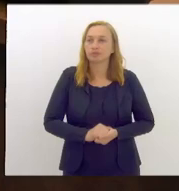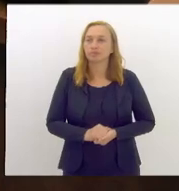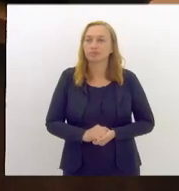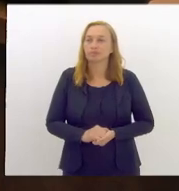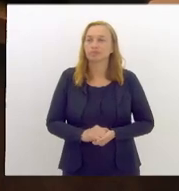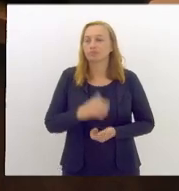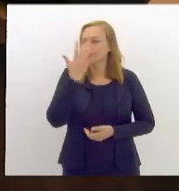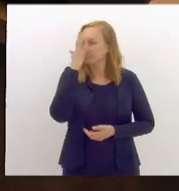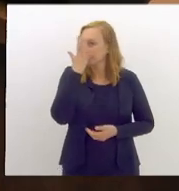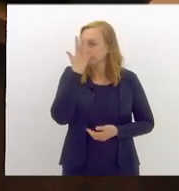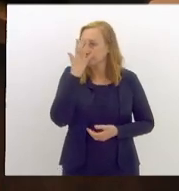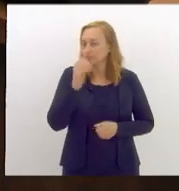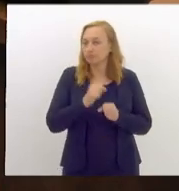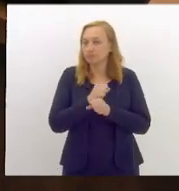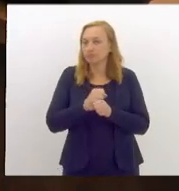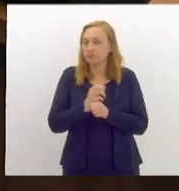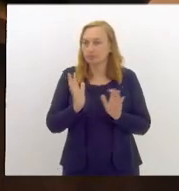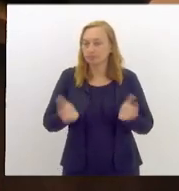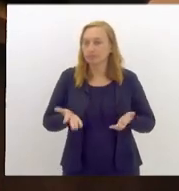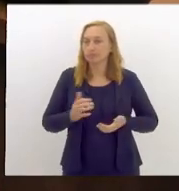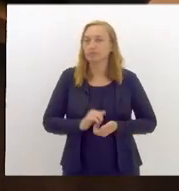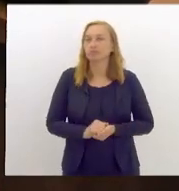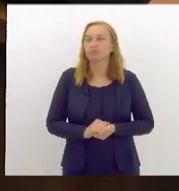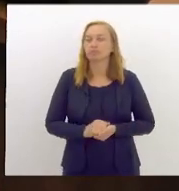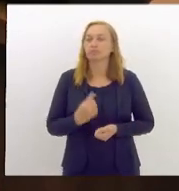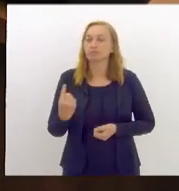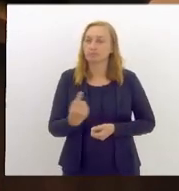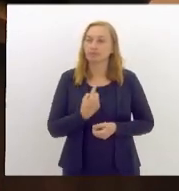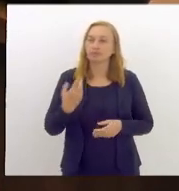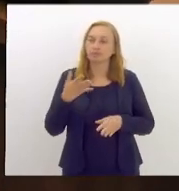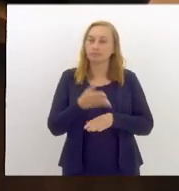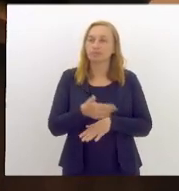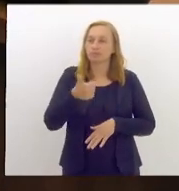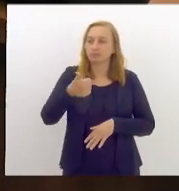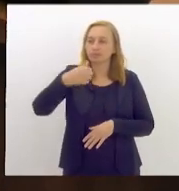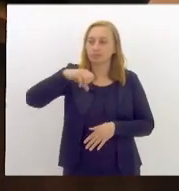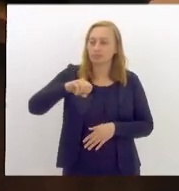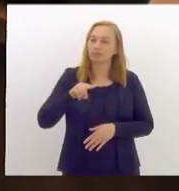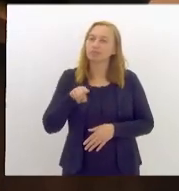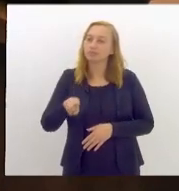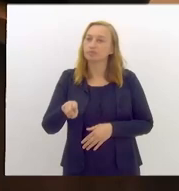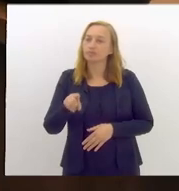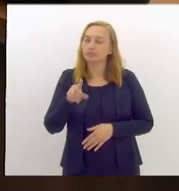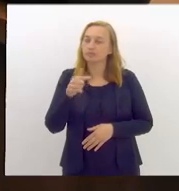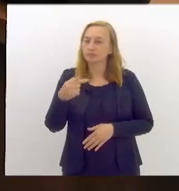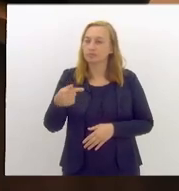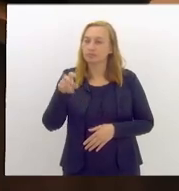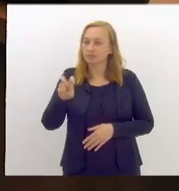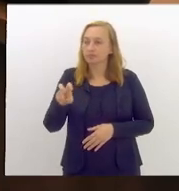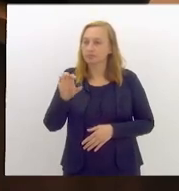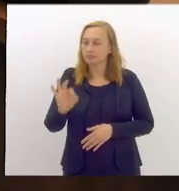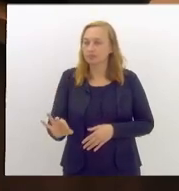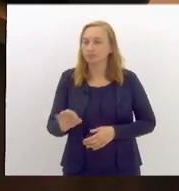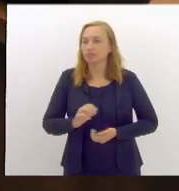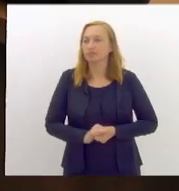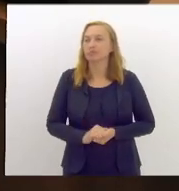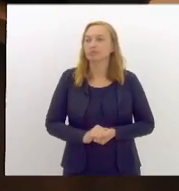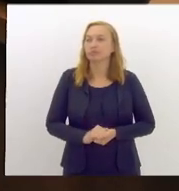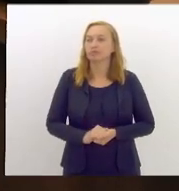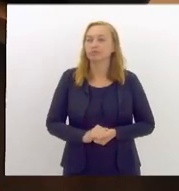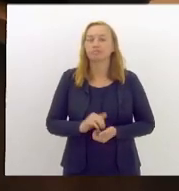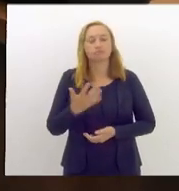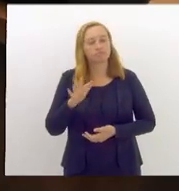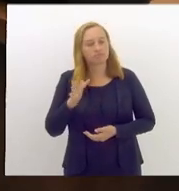em fevereiro deste ano nós vamos chegar a 1975 por cento